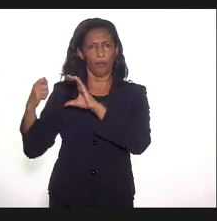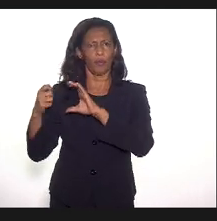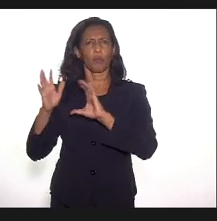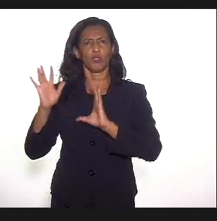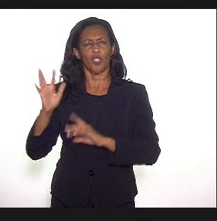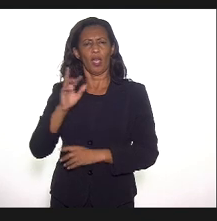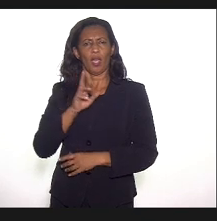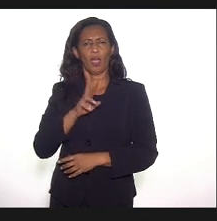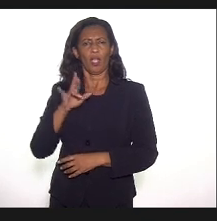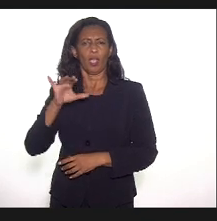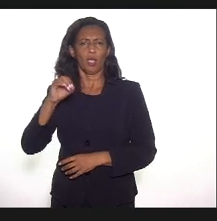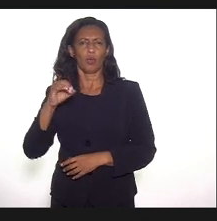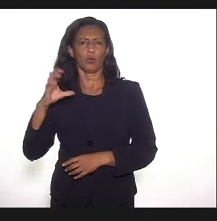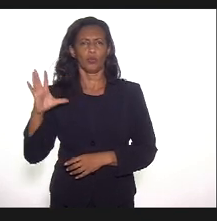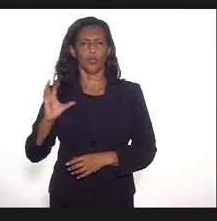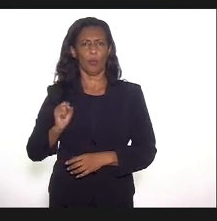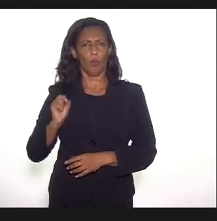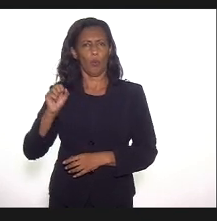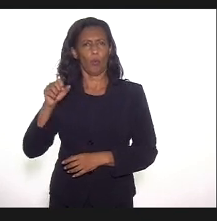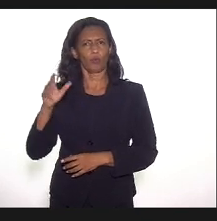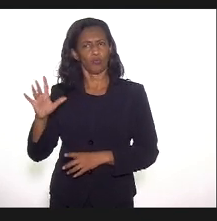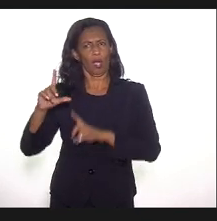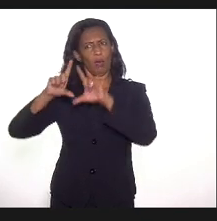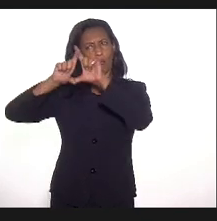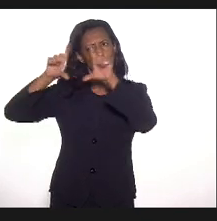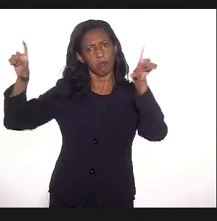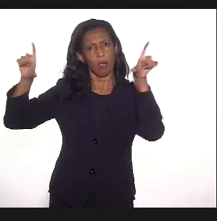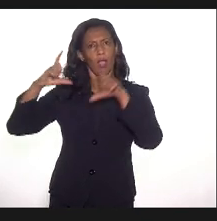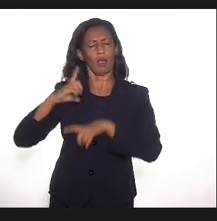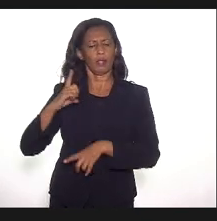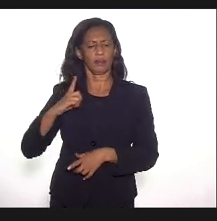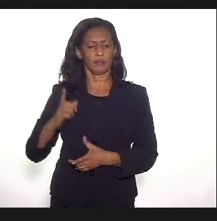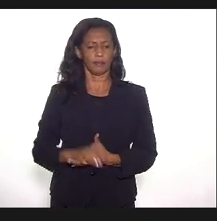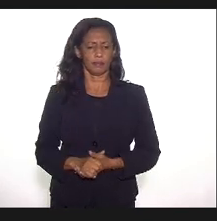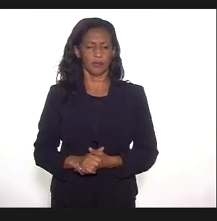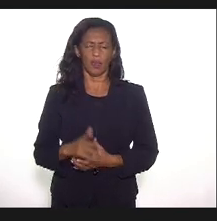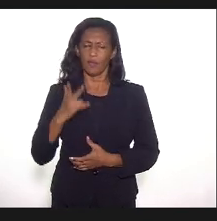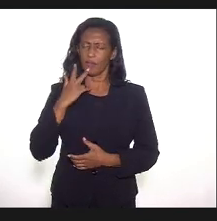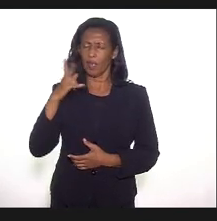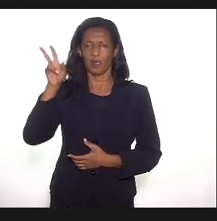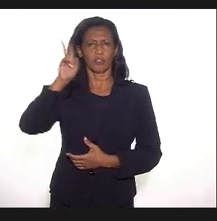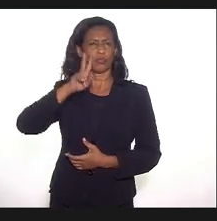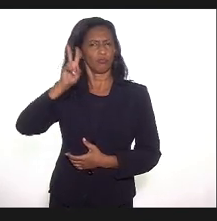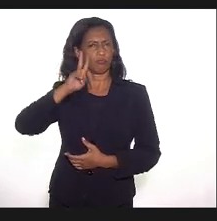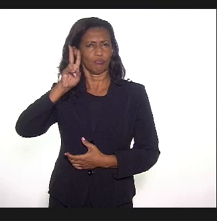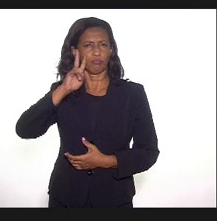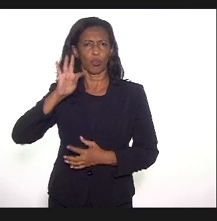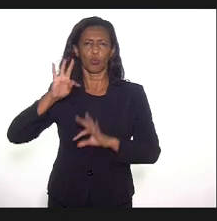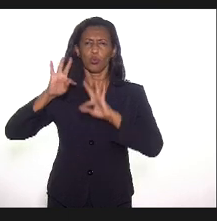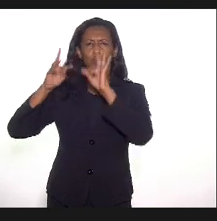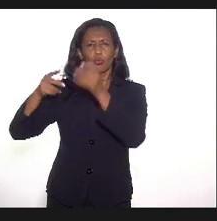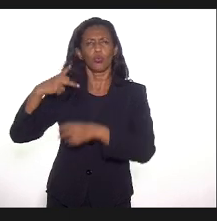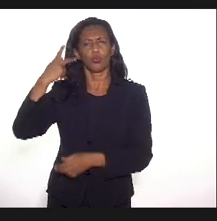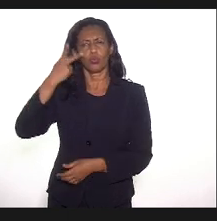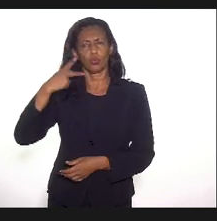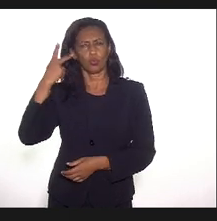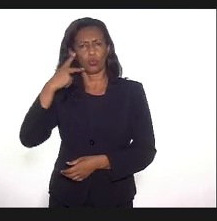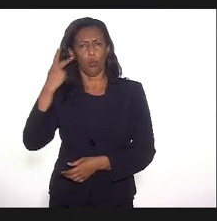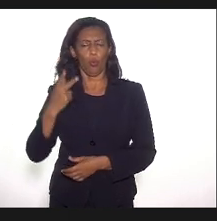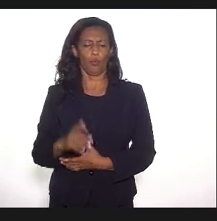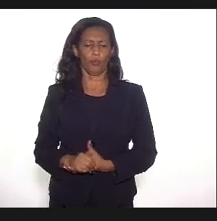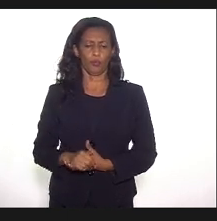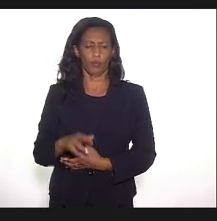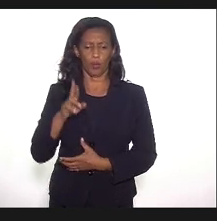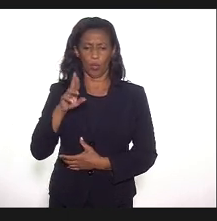de Amor. Está até em cartaz até hoje na Netflix. Contando toda a história do Tomate. Um